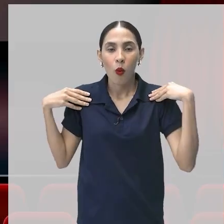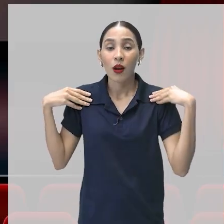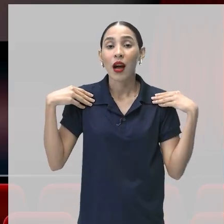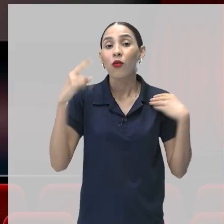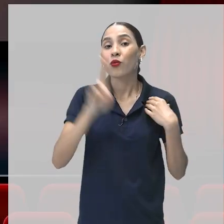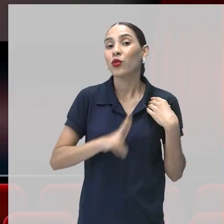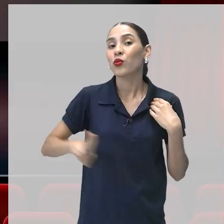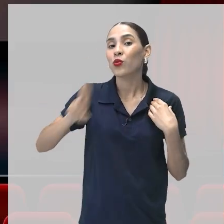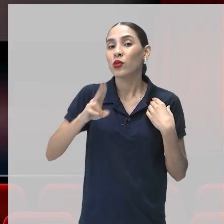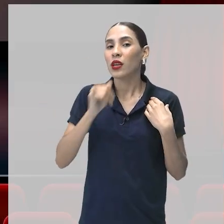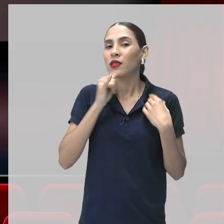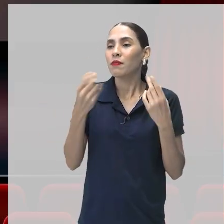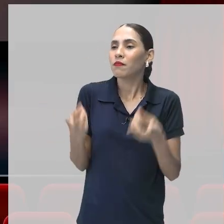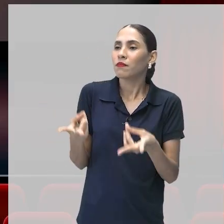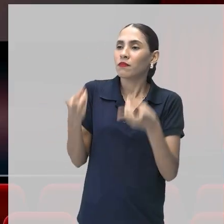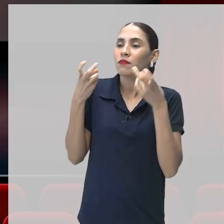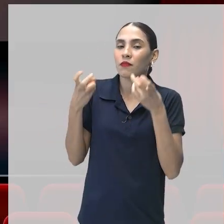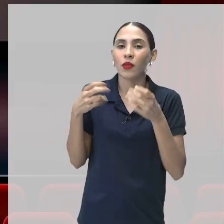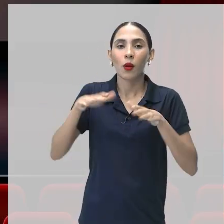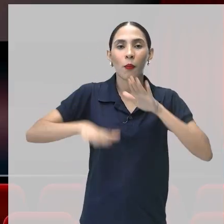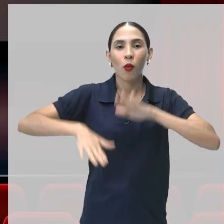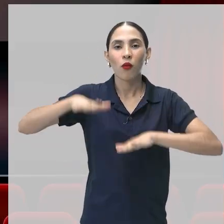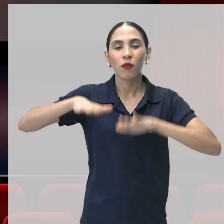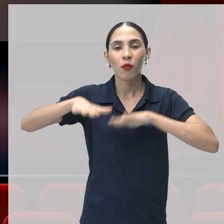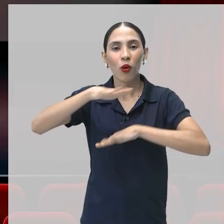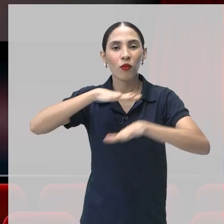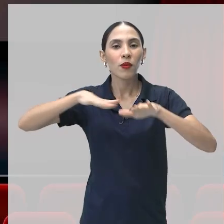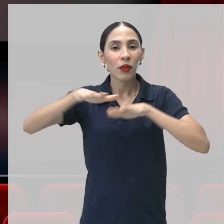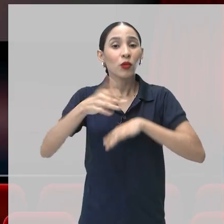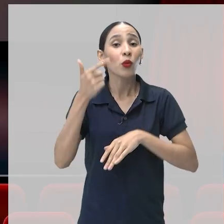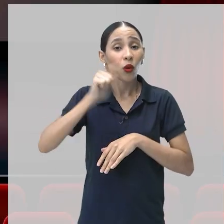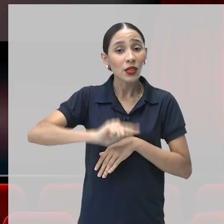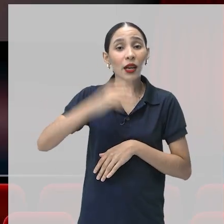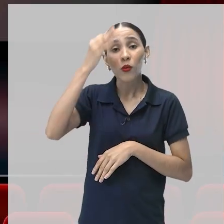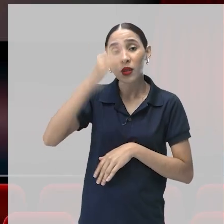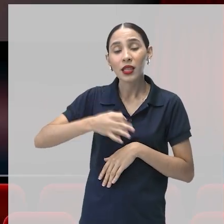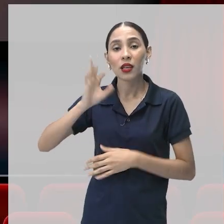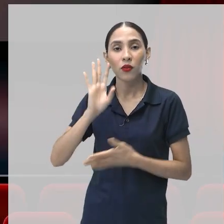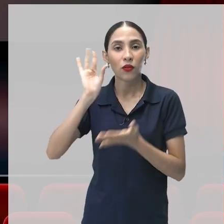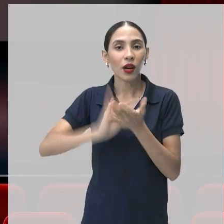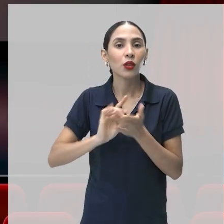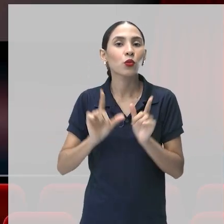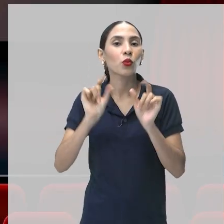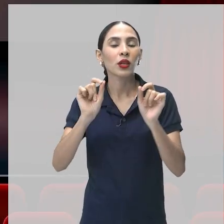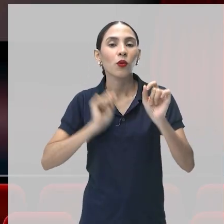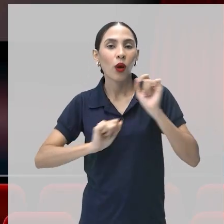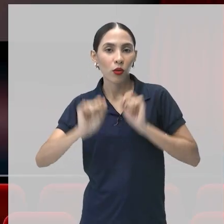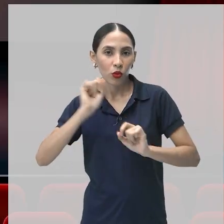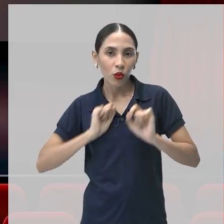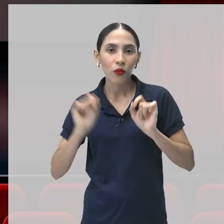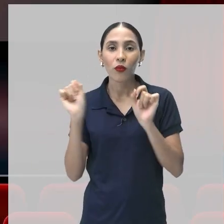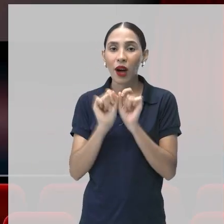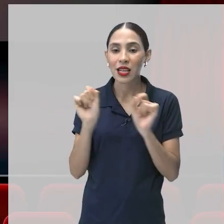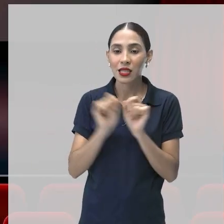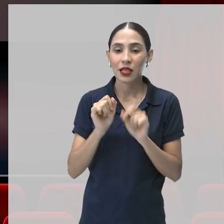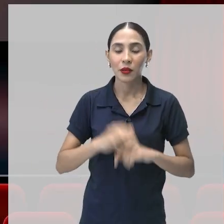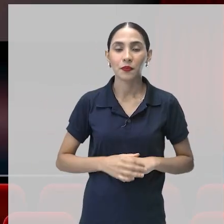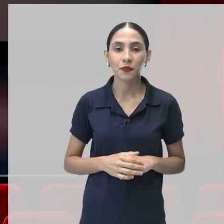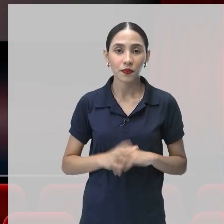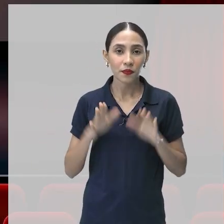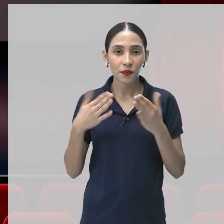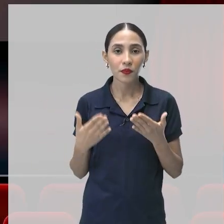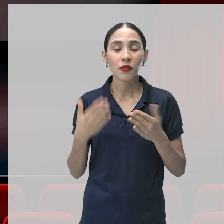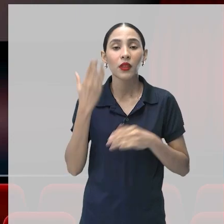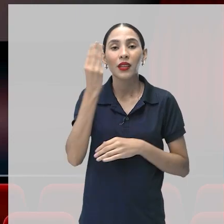através dessas expressões, desses movimentos, eles compreendem exatamente o que os atores estão fazendo. E